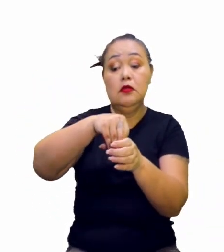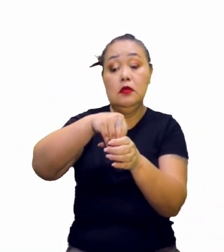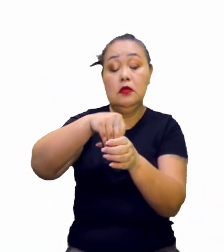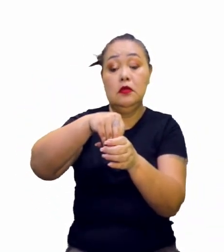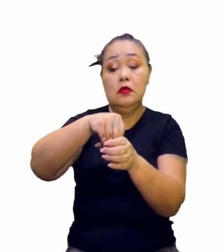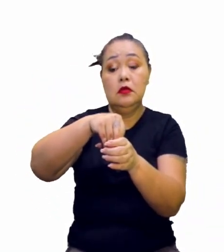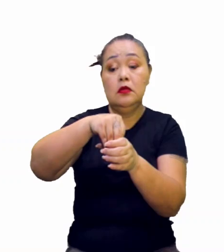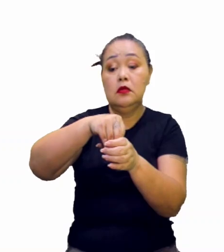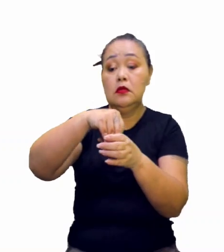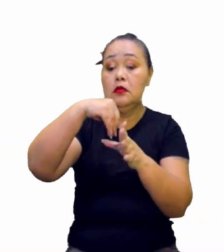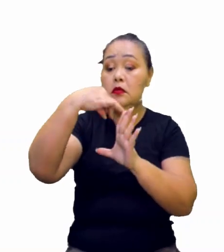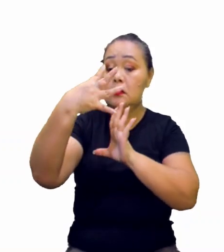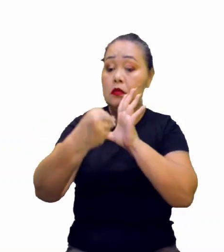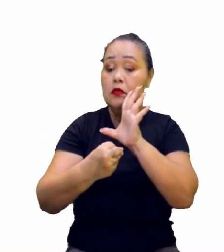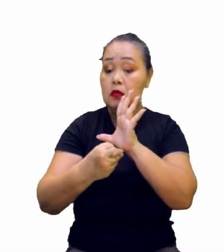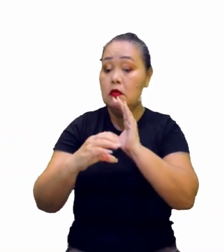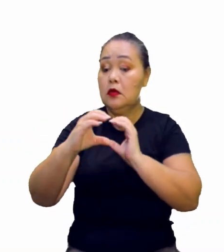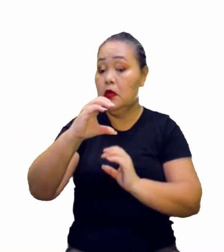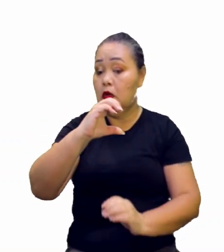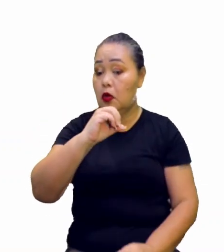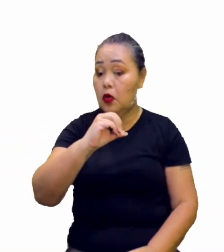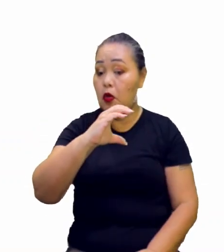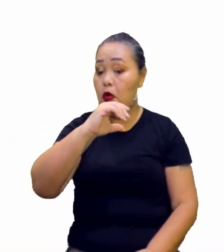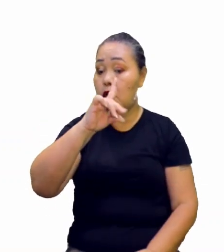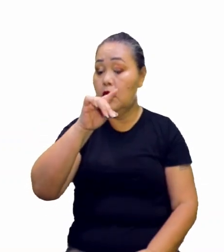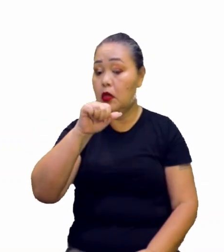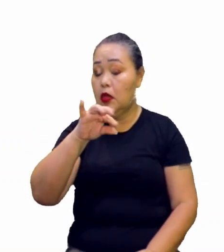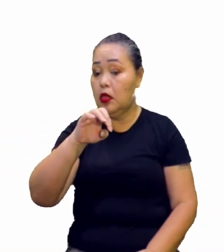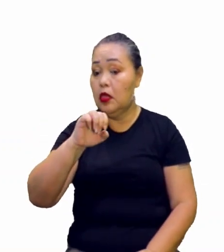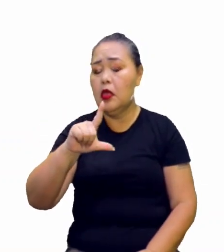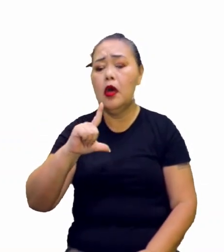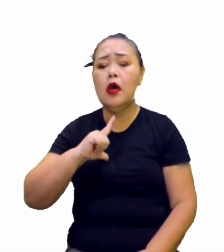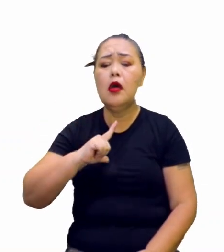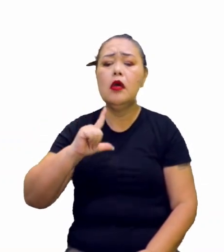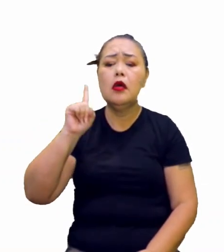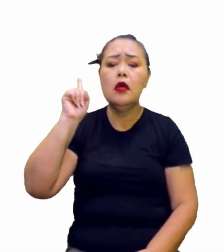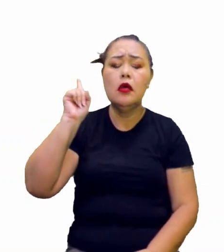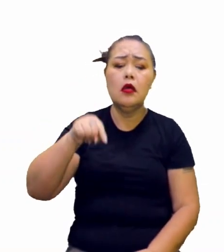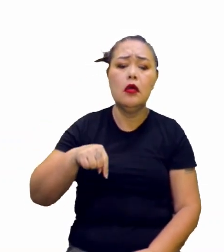na Amazônia Ocidental, tem um ecossistema